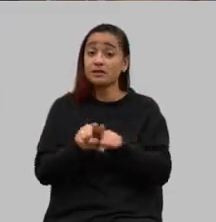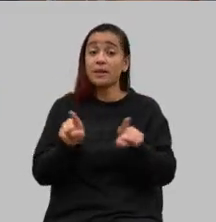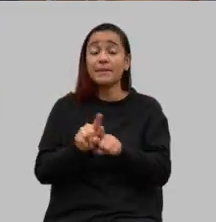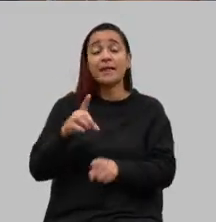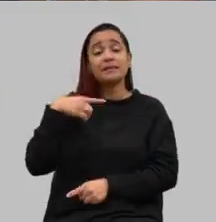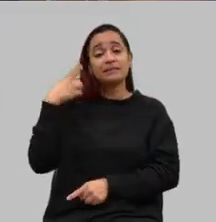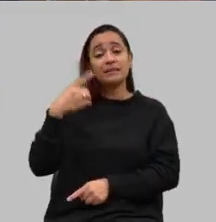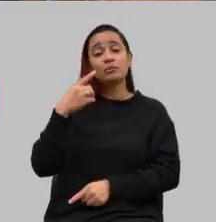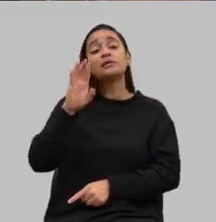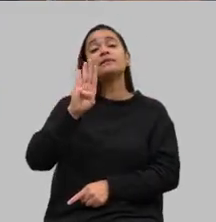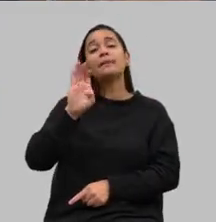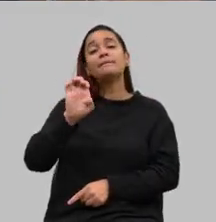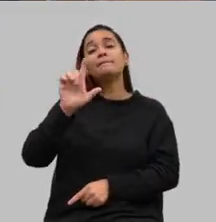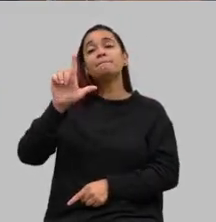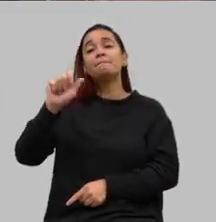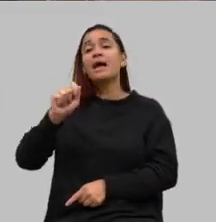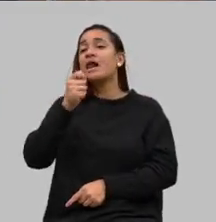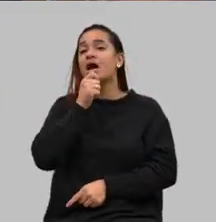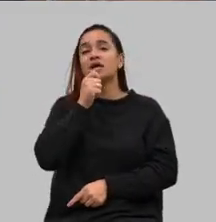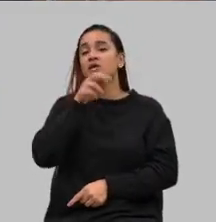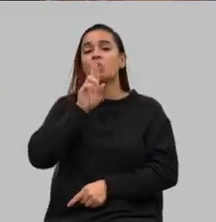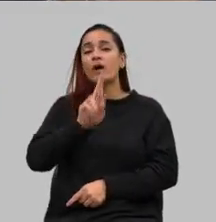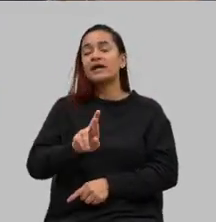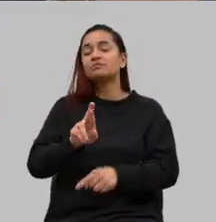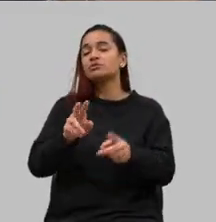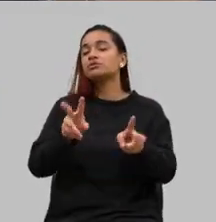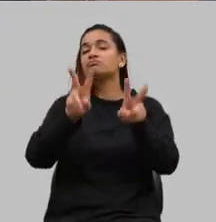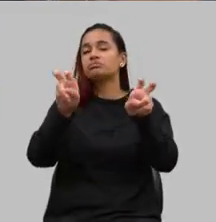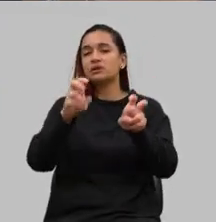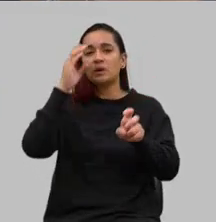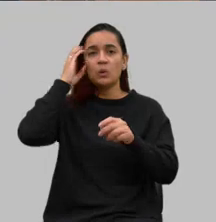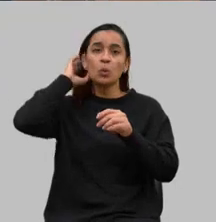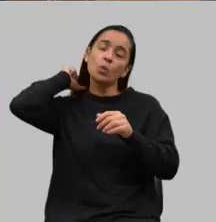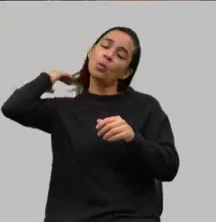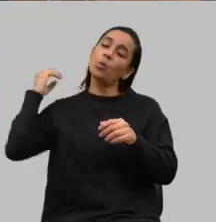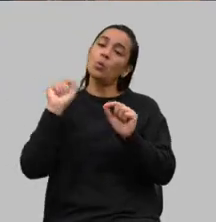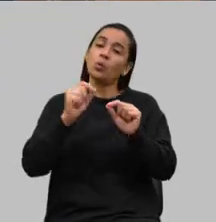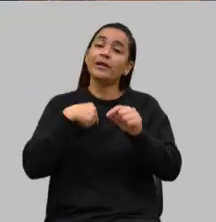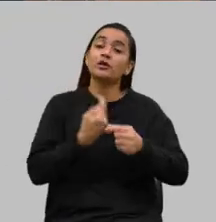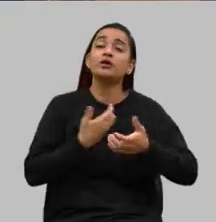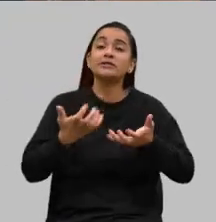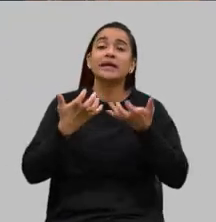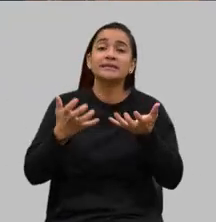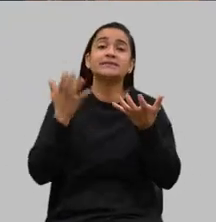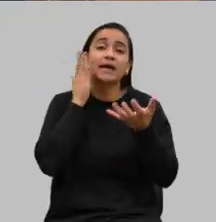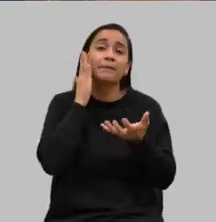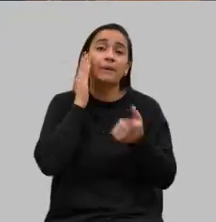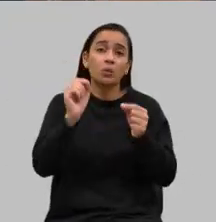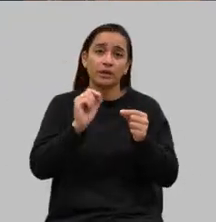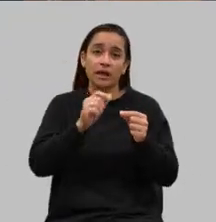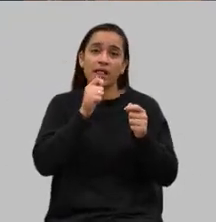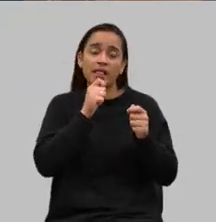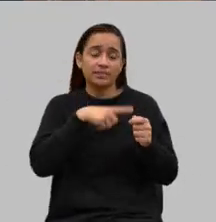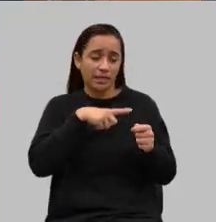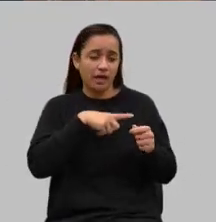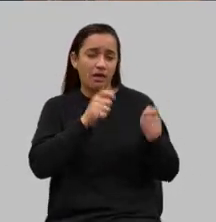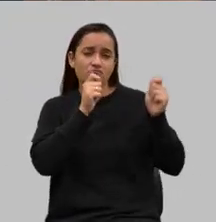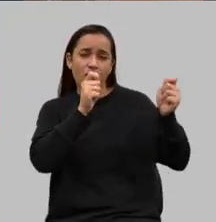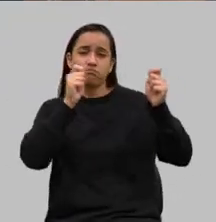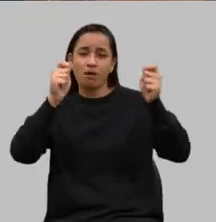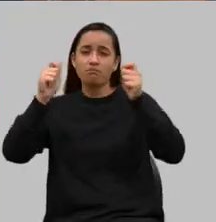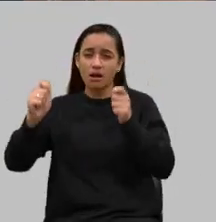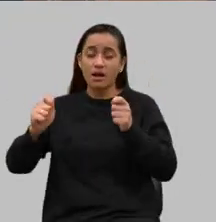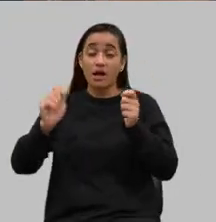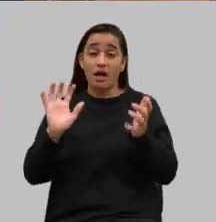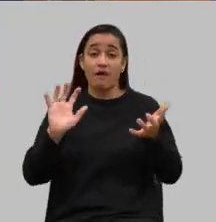respondido né porque o que nós queremos saber é o que temos hoje nos protege dos eventos extremos porque o balanço da